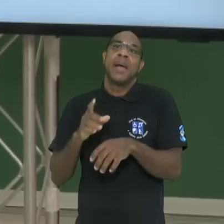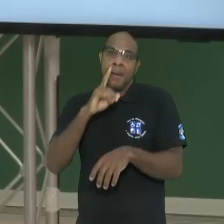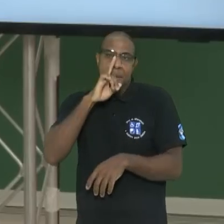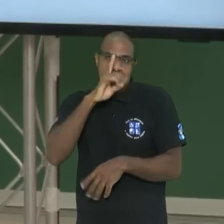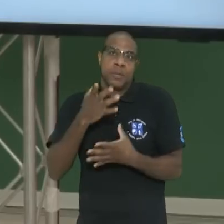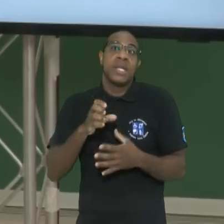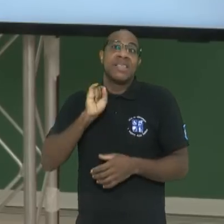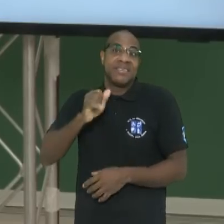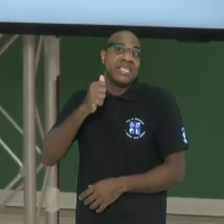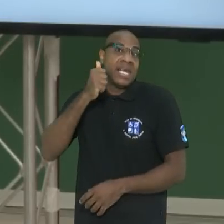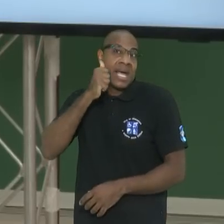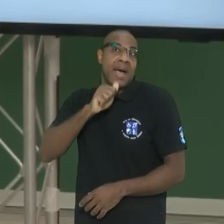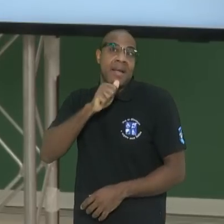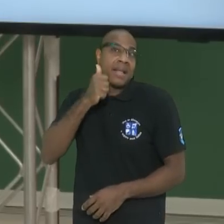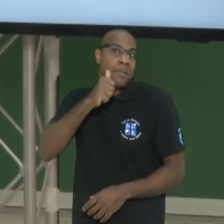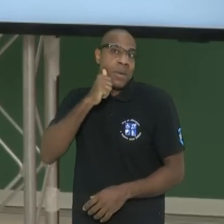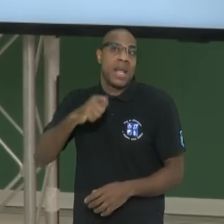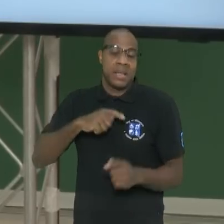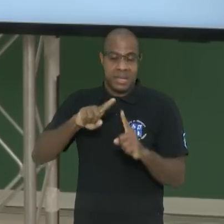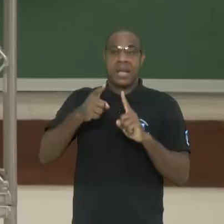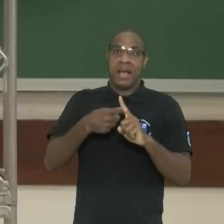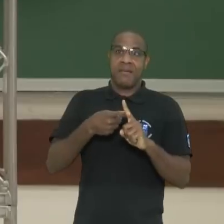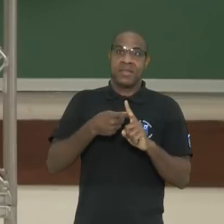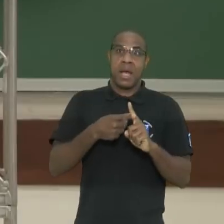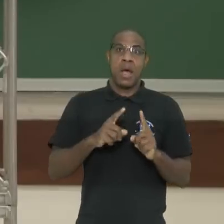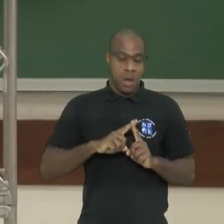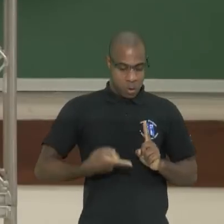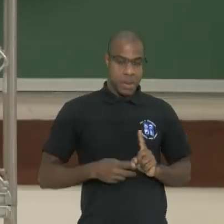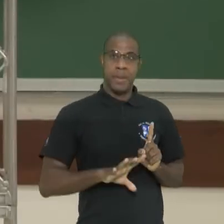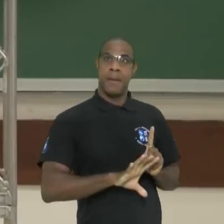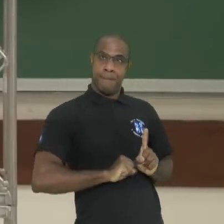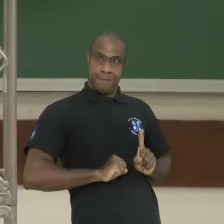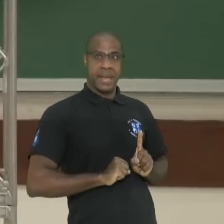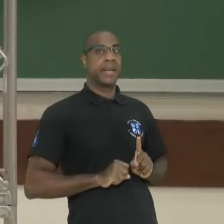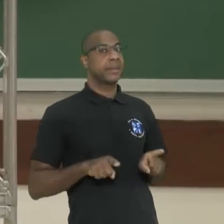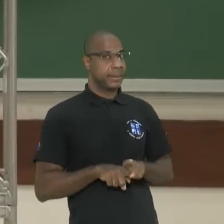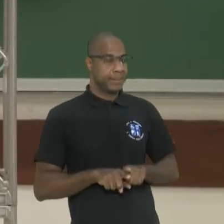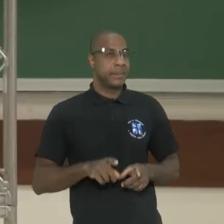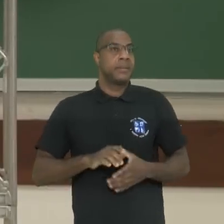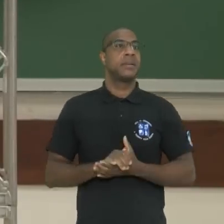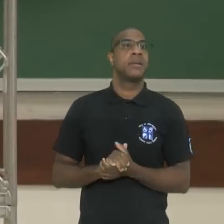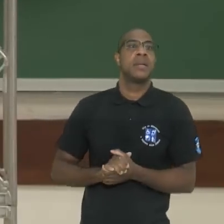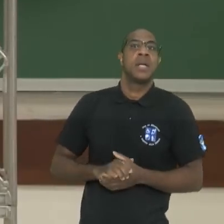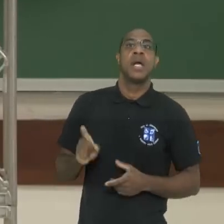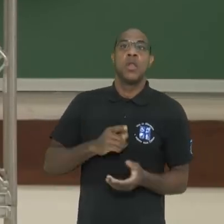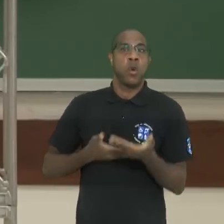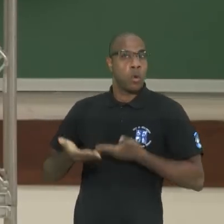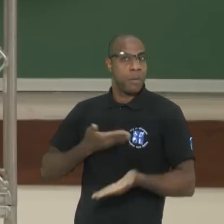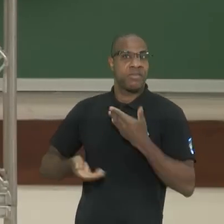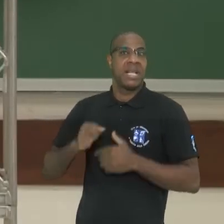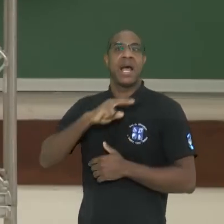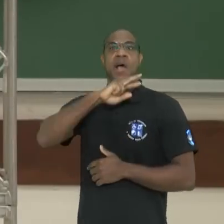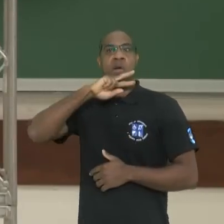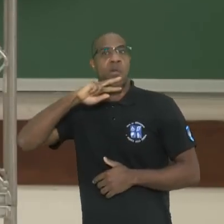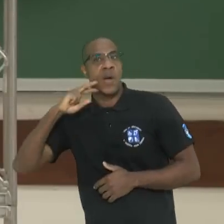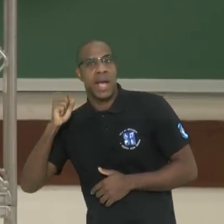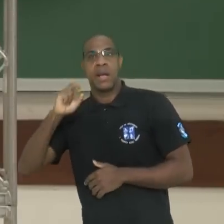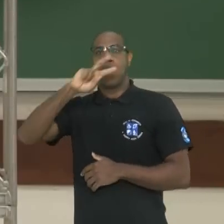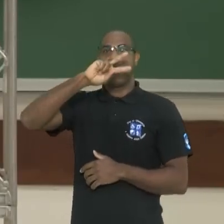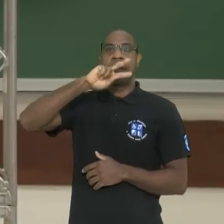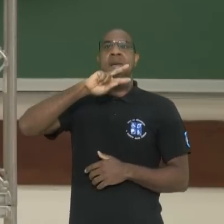a higiene. Lembra lá, pessoal? Não compartilhar roupas íntimas, calcinha, cueca, tomar muito cuidado em banheiros que